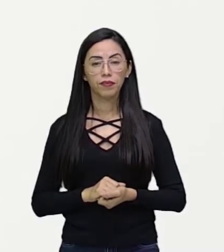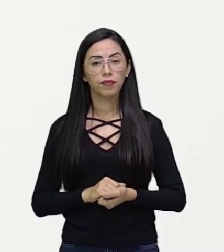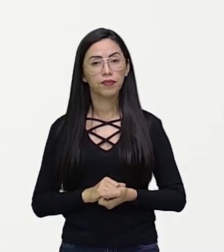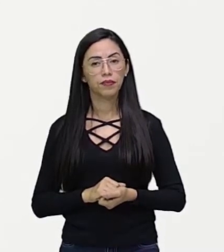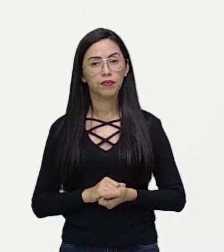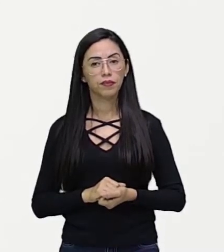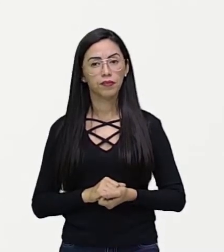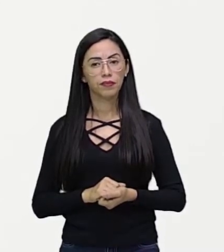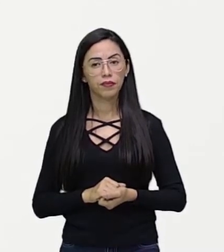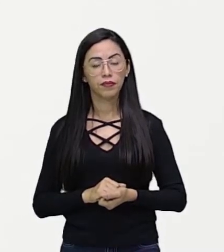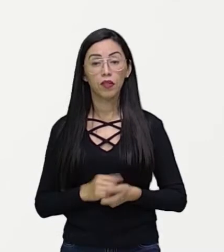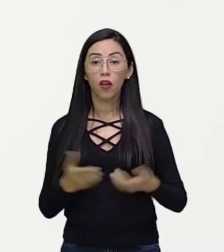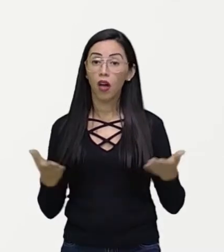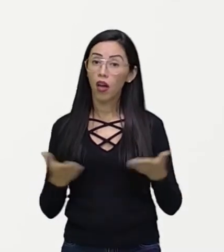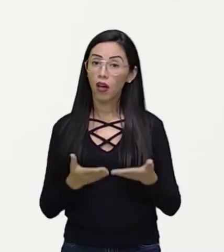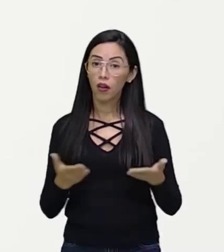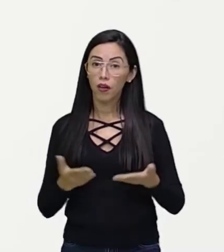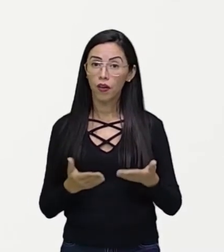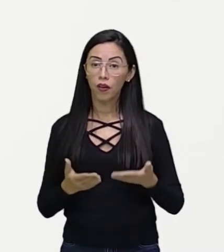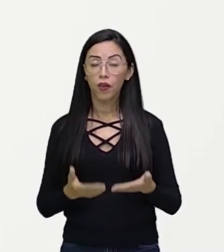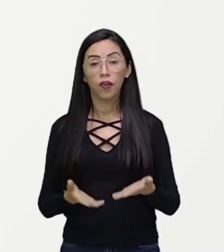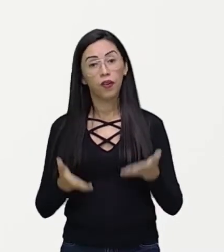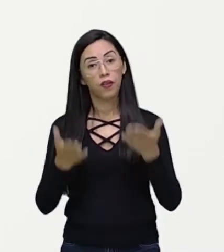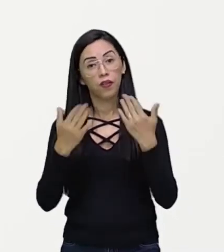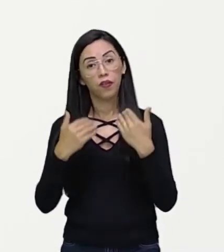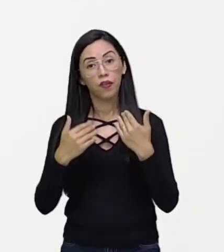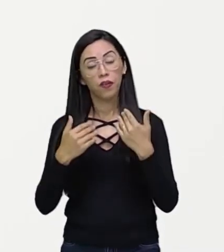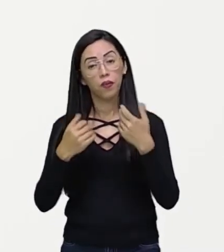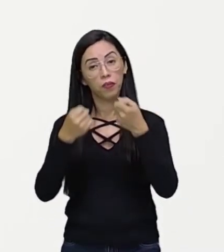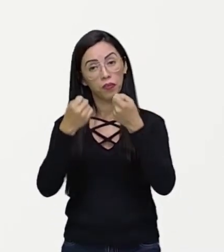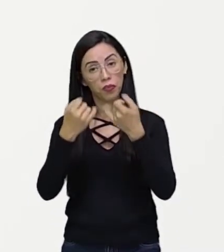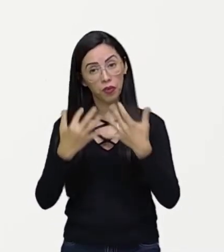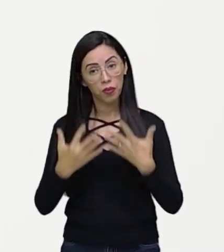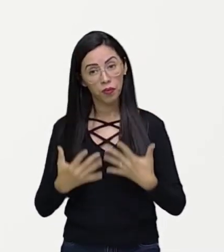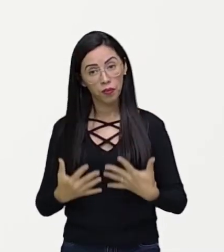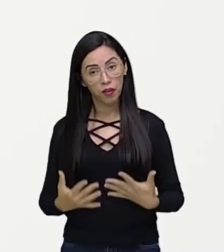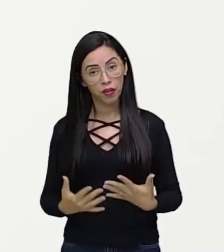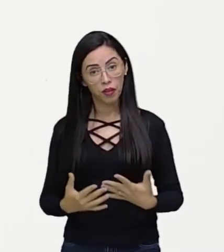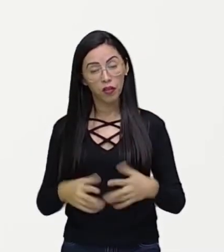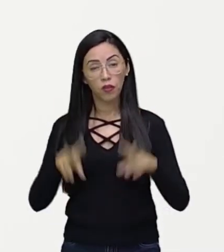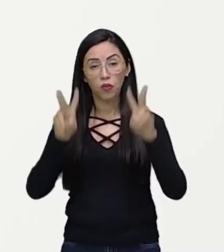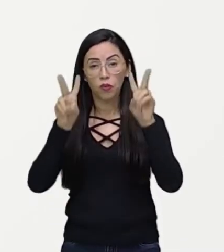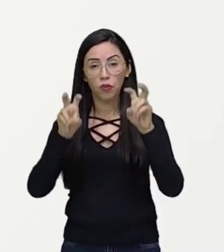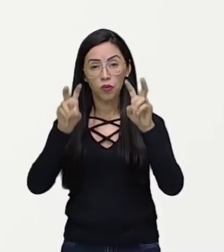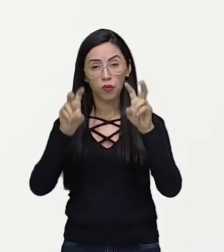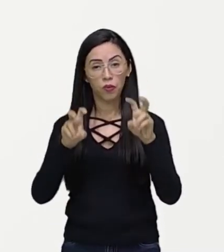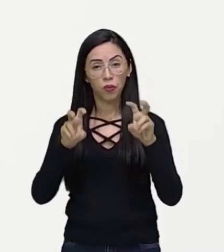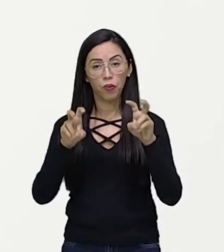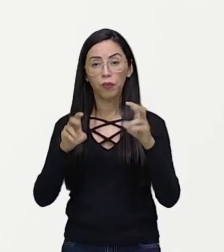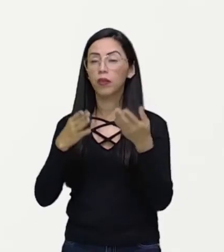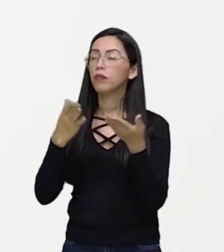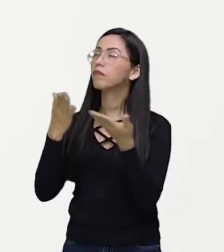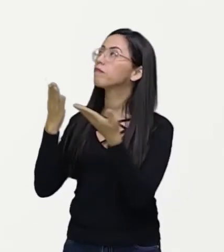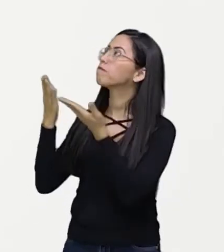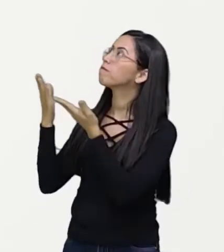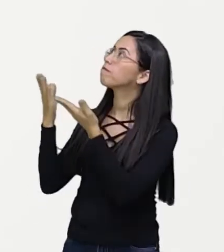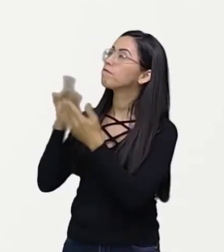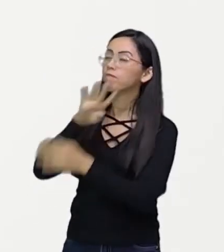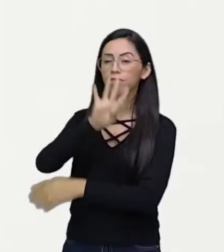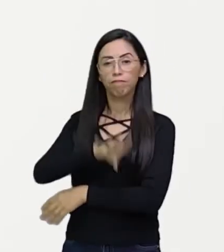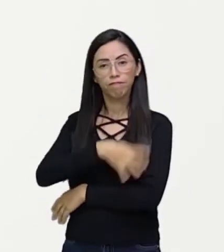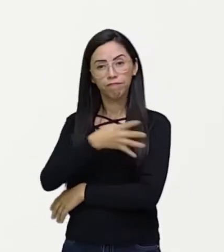E vamos agora falar sobre os múltiplos e submúltiplos, quem é